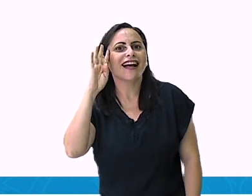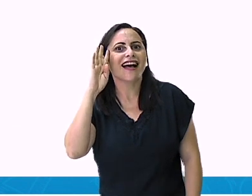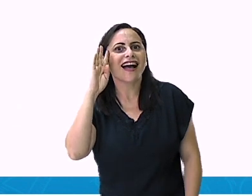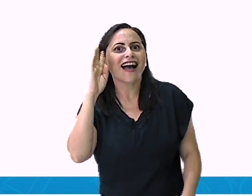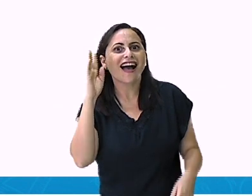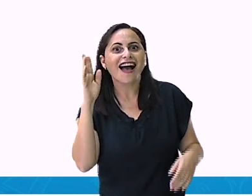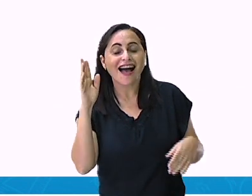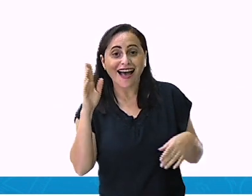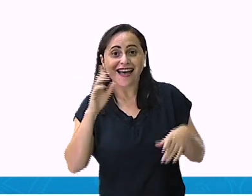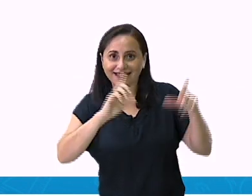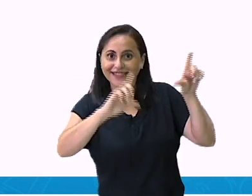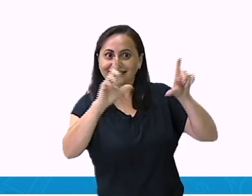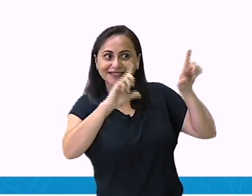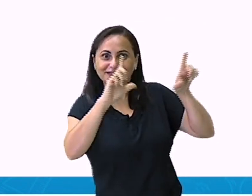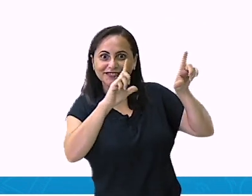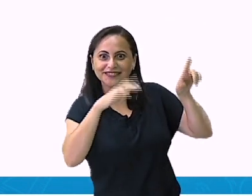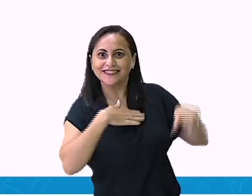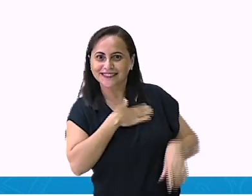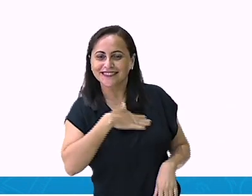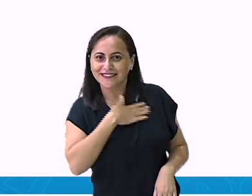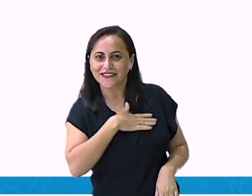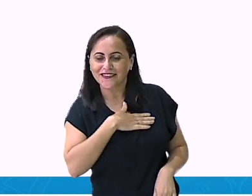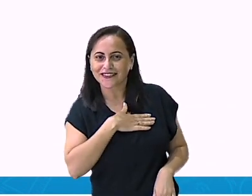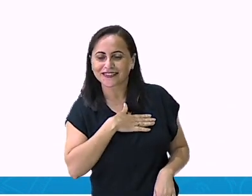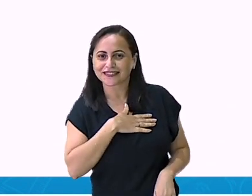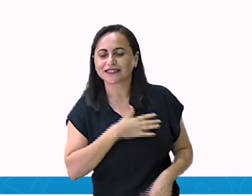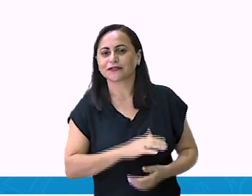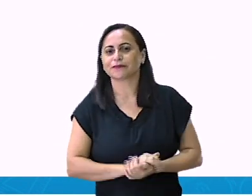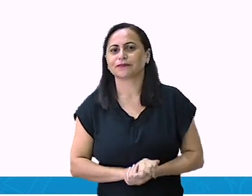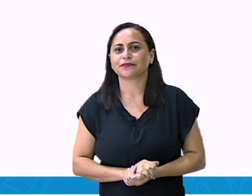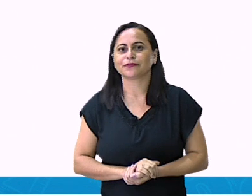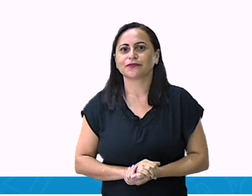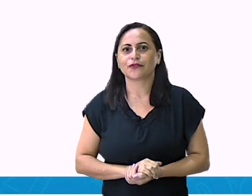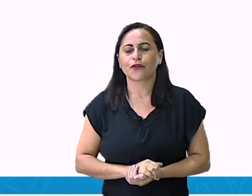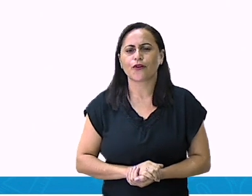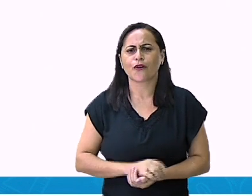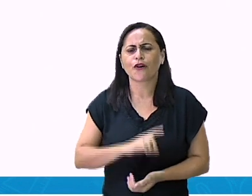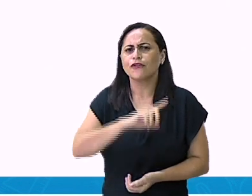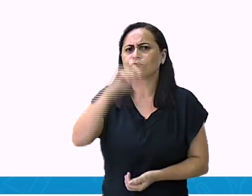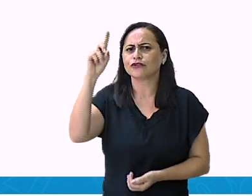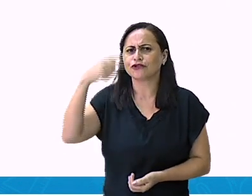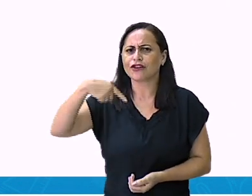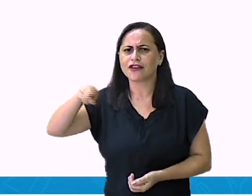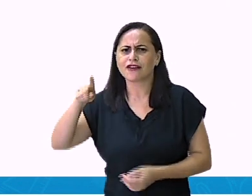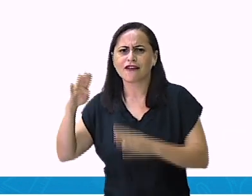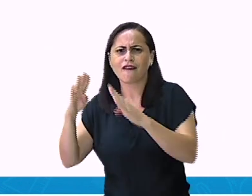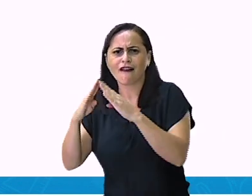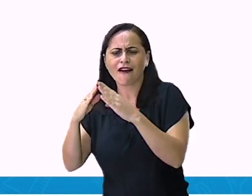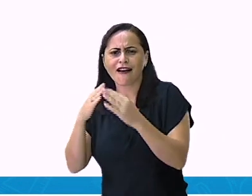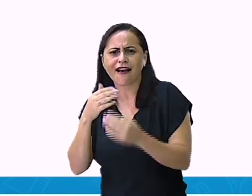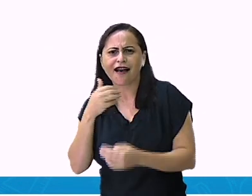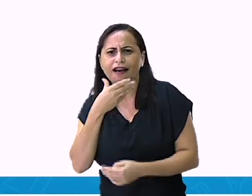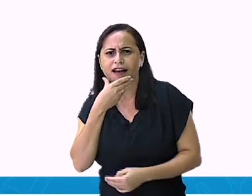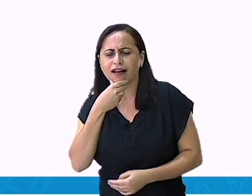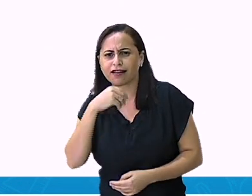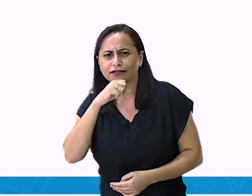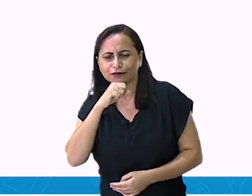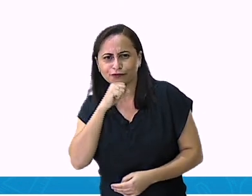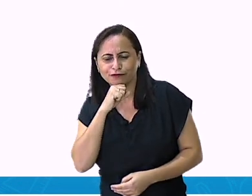que você gosta? É o dia de ir à casa da vovó? De brincar com seu